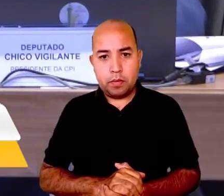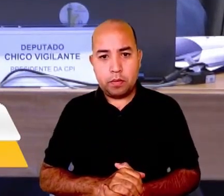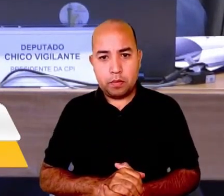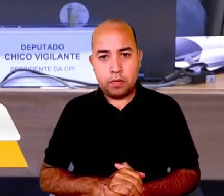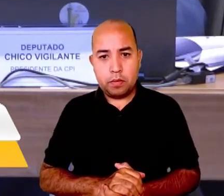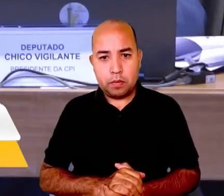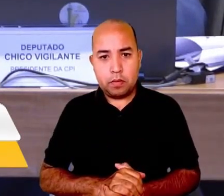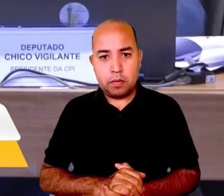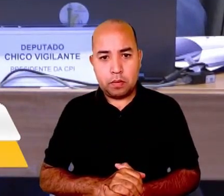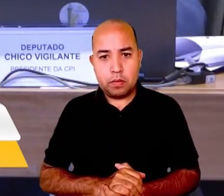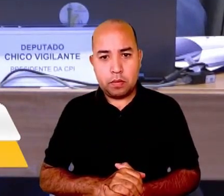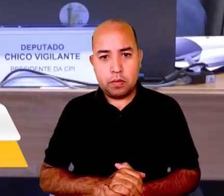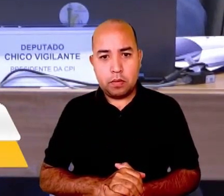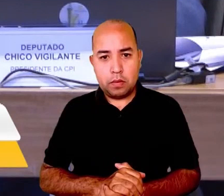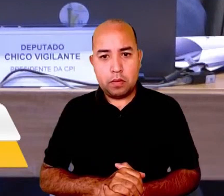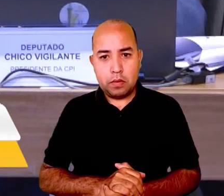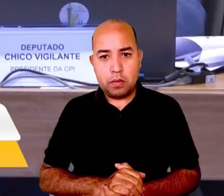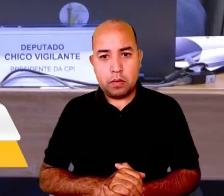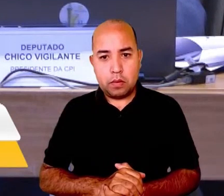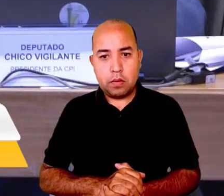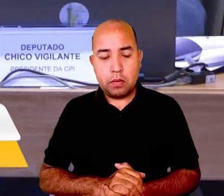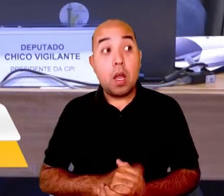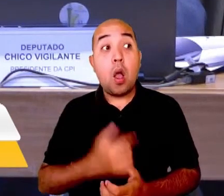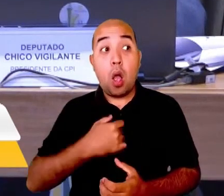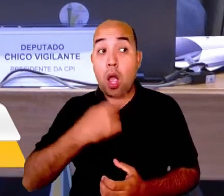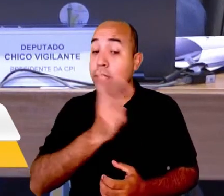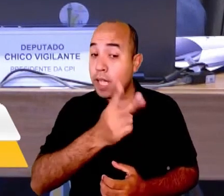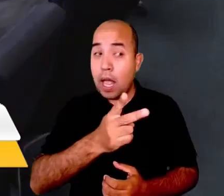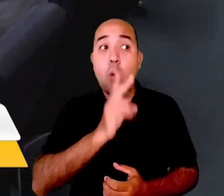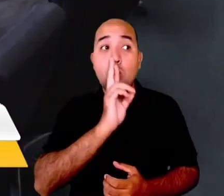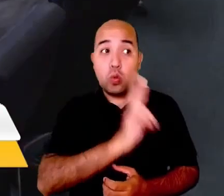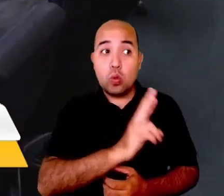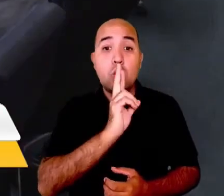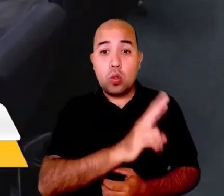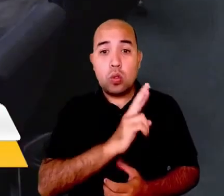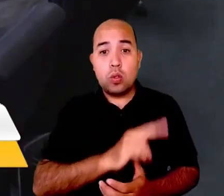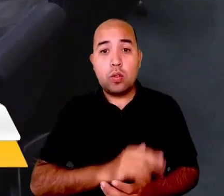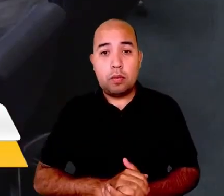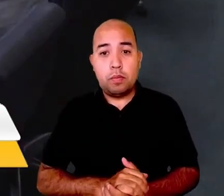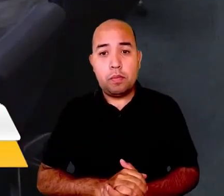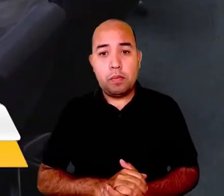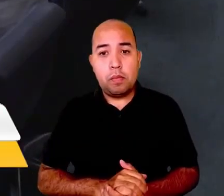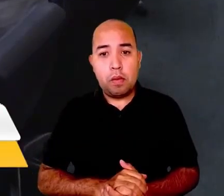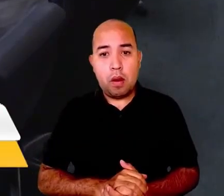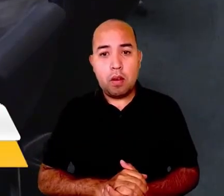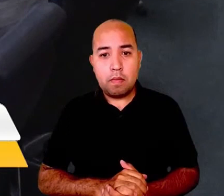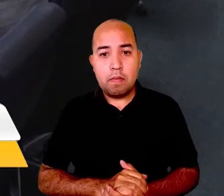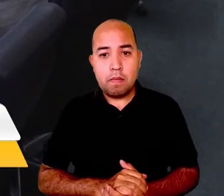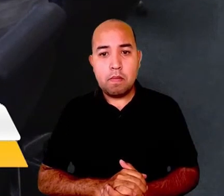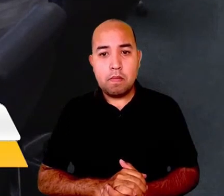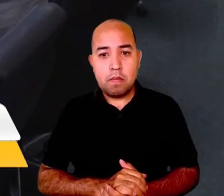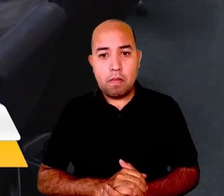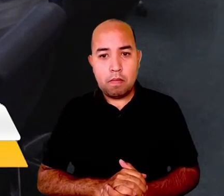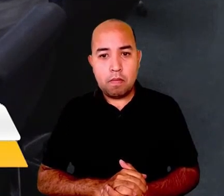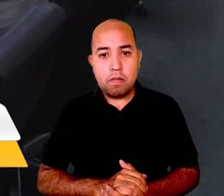problema, para a gente não ficar repetindo coisa. Não, vou fazer todas. Isso, pode fazer, mas não precisa responder, vou ficar em silêncio. Não, mas eu faço questão que ele responda, que vai